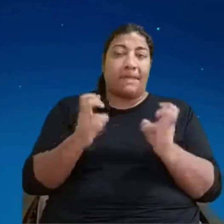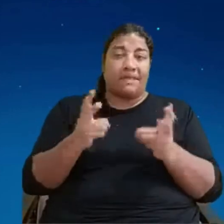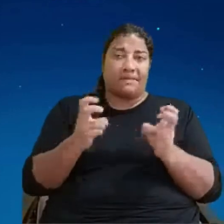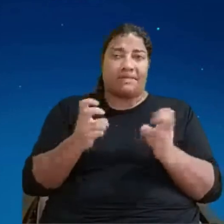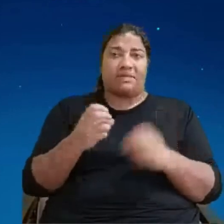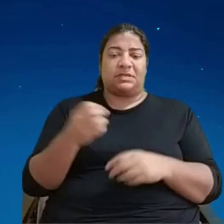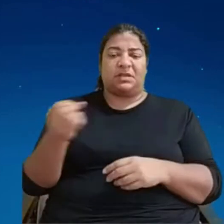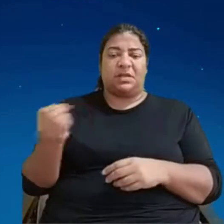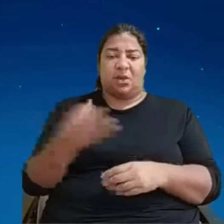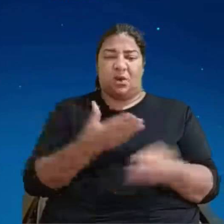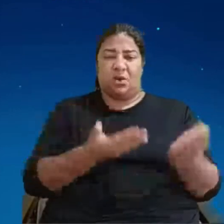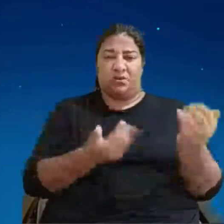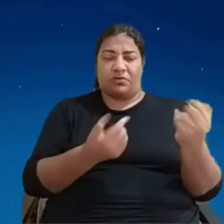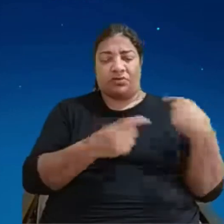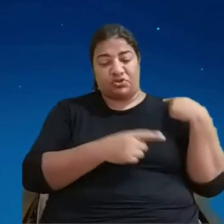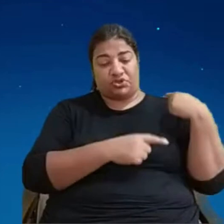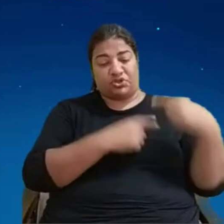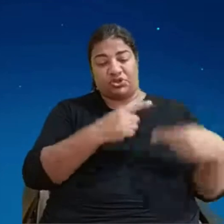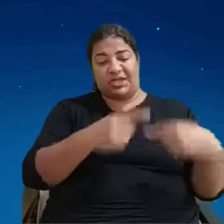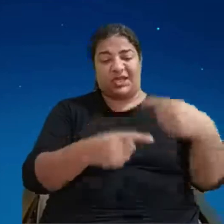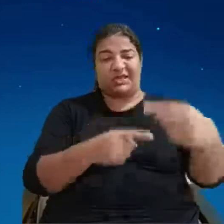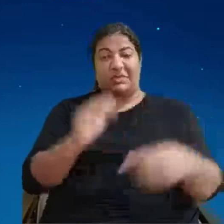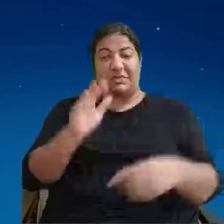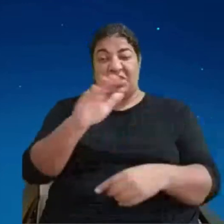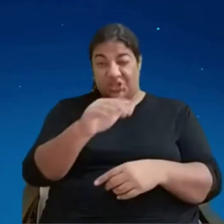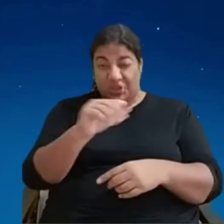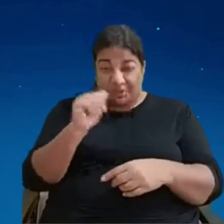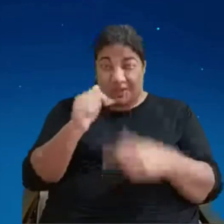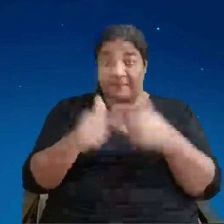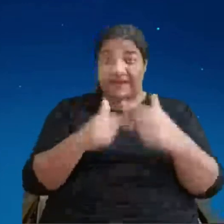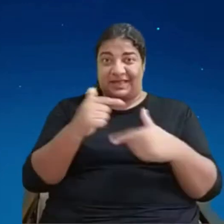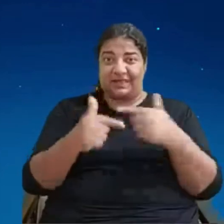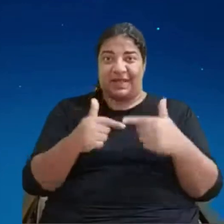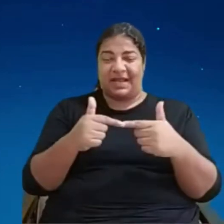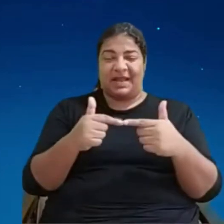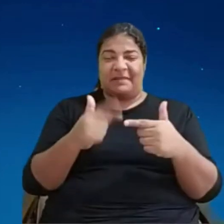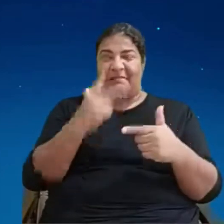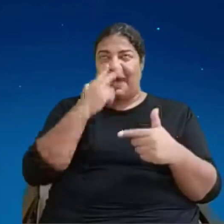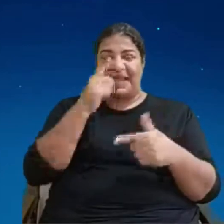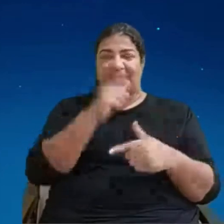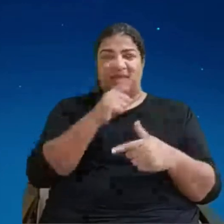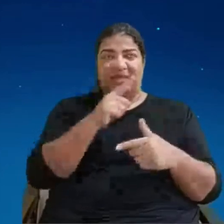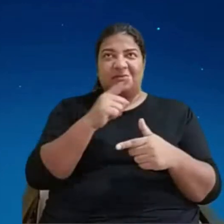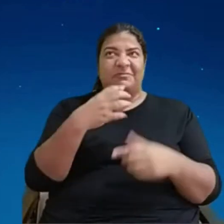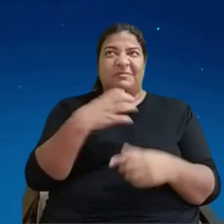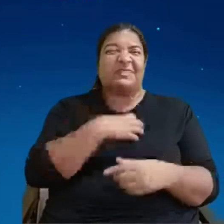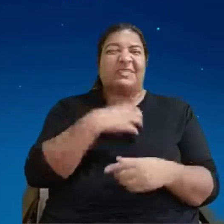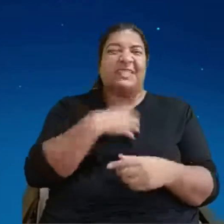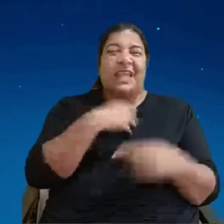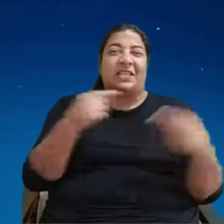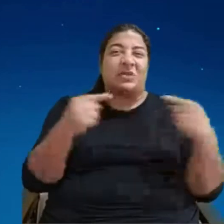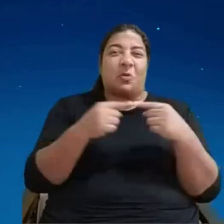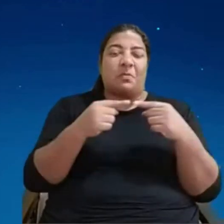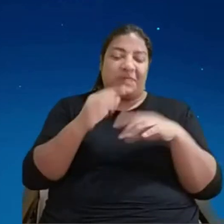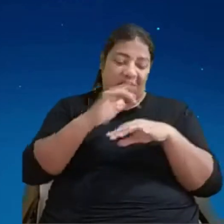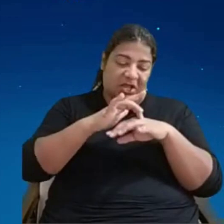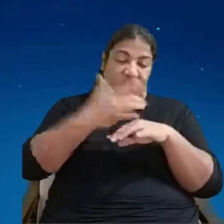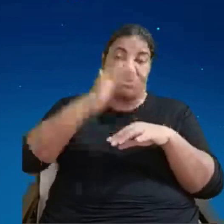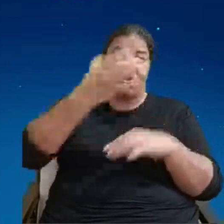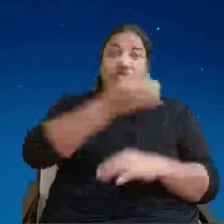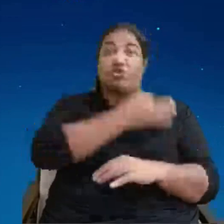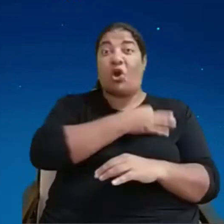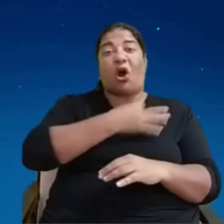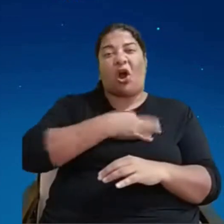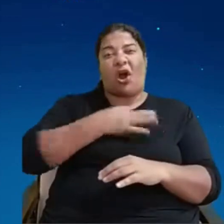ela não se enxerga nesse quesito joias. Então, assim, mas eu já vejo, né,